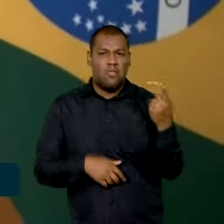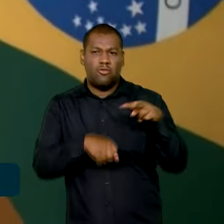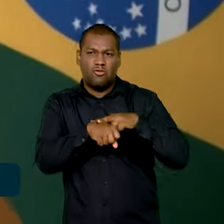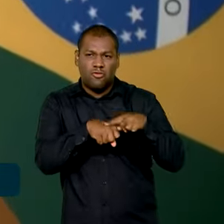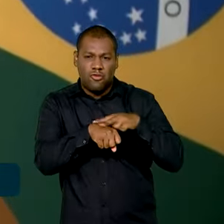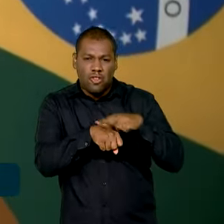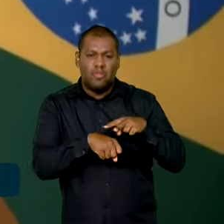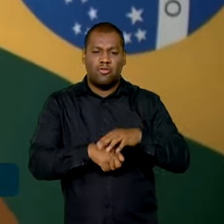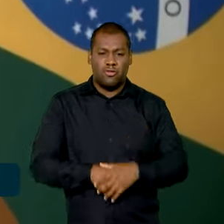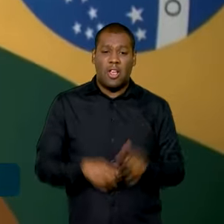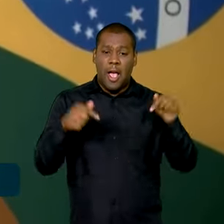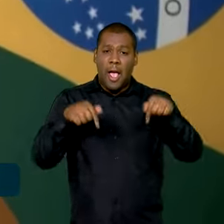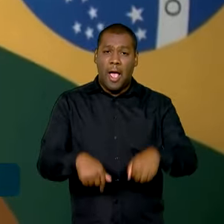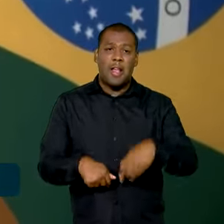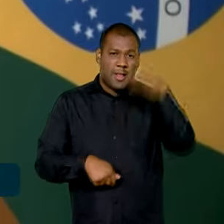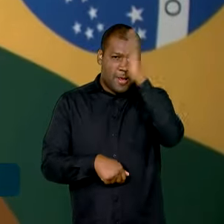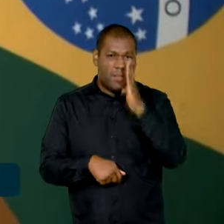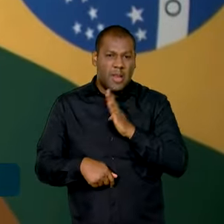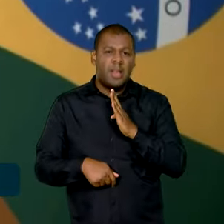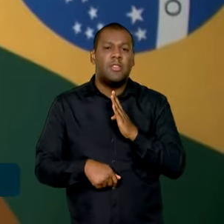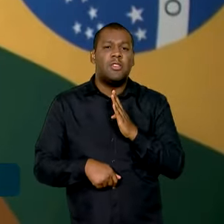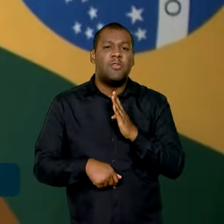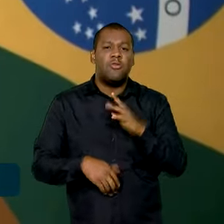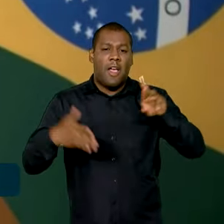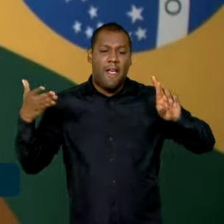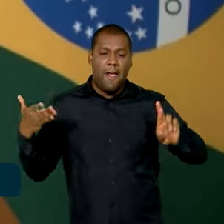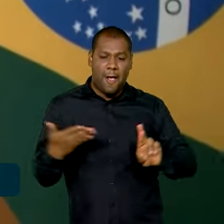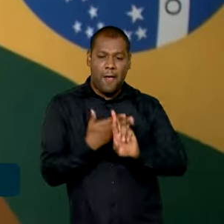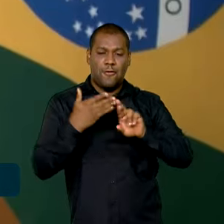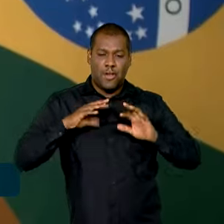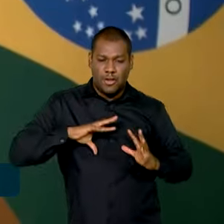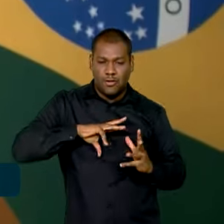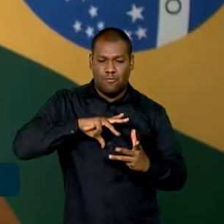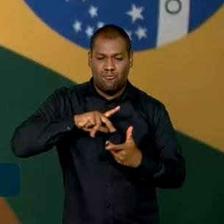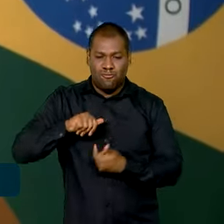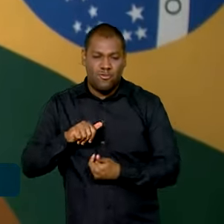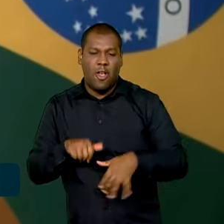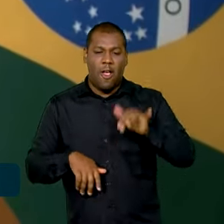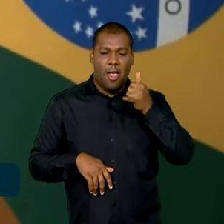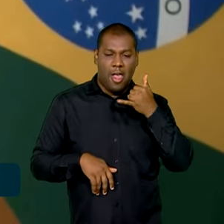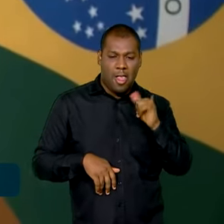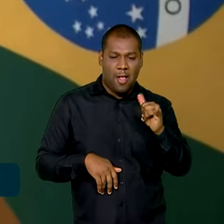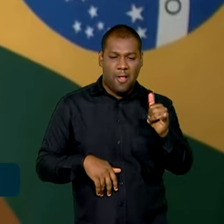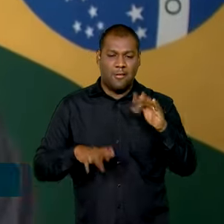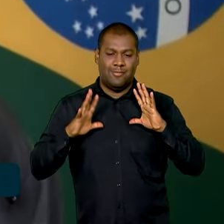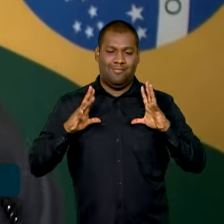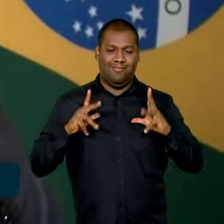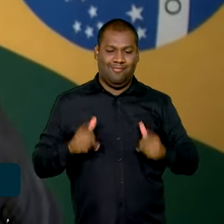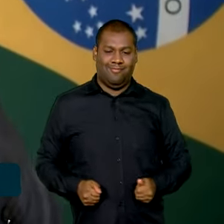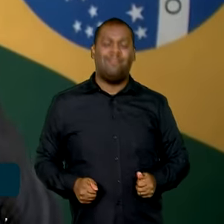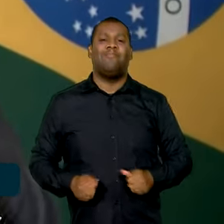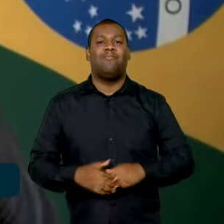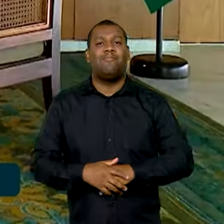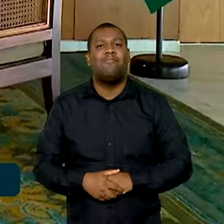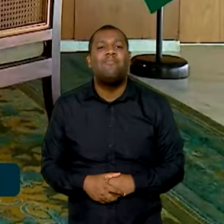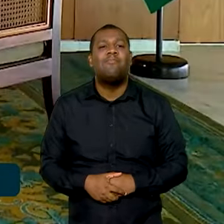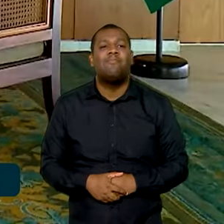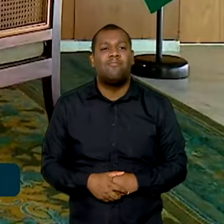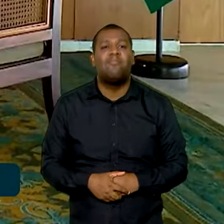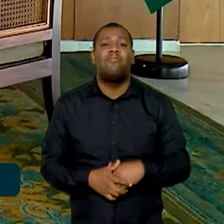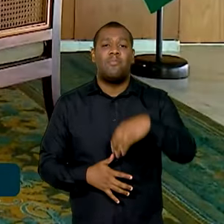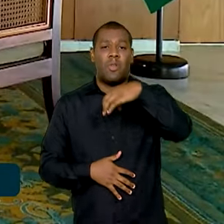Nós queremos transformar esse país no centro do mundo da energia renovável. Já temos